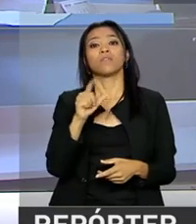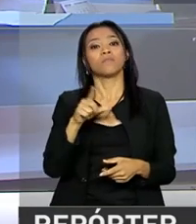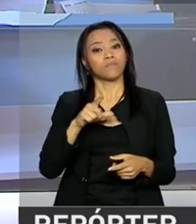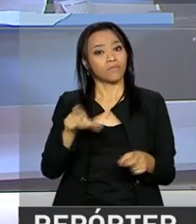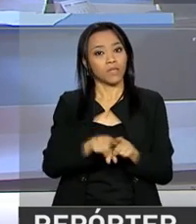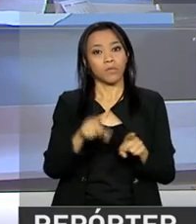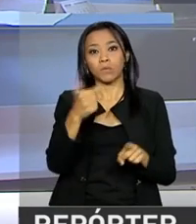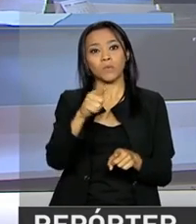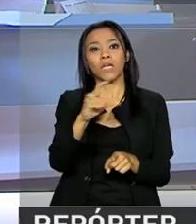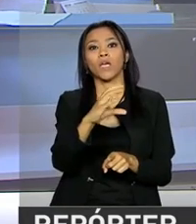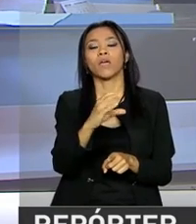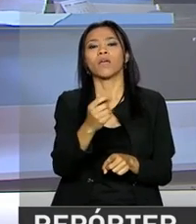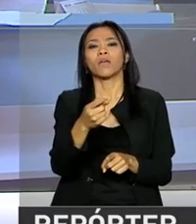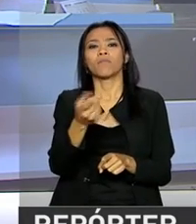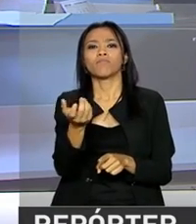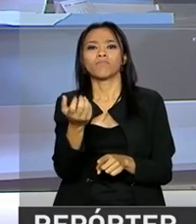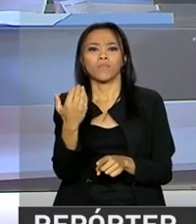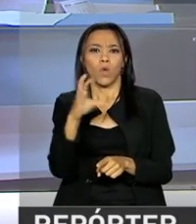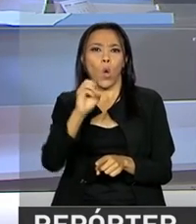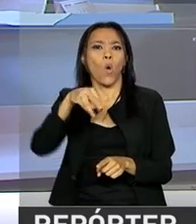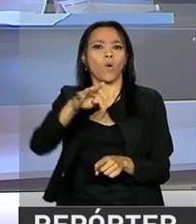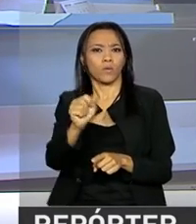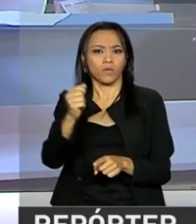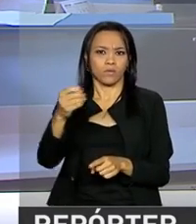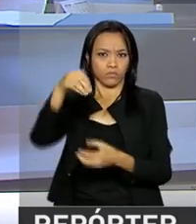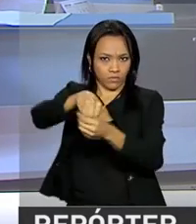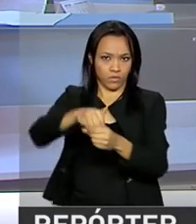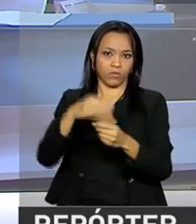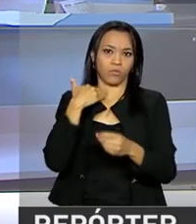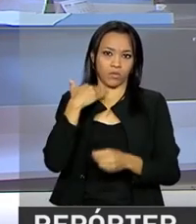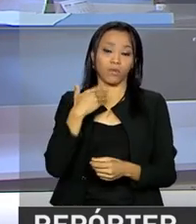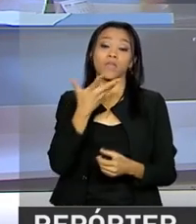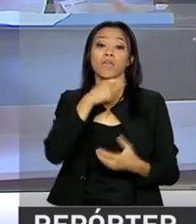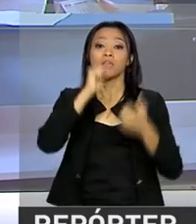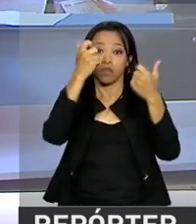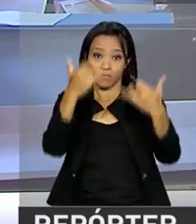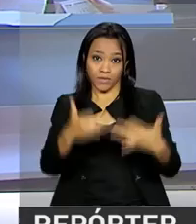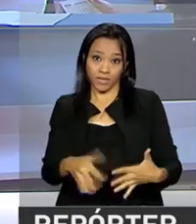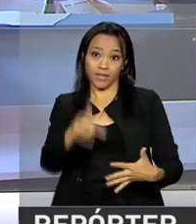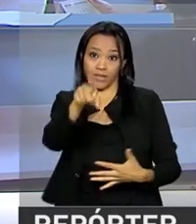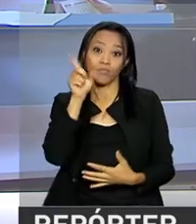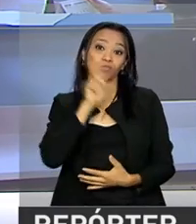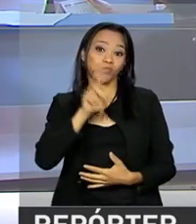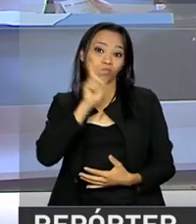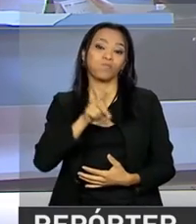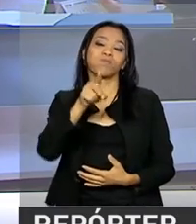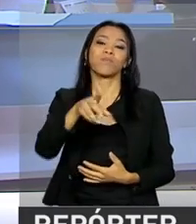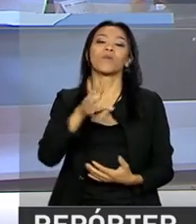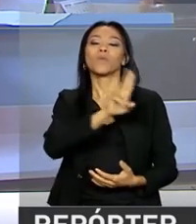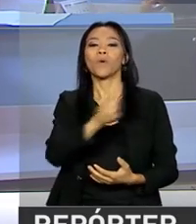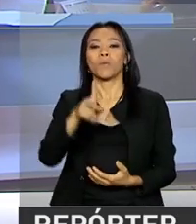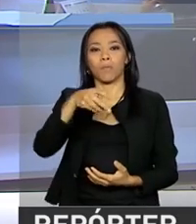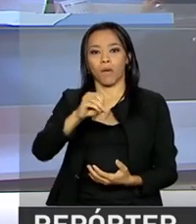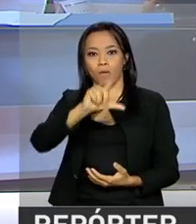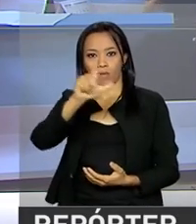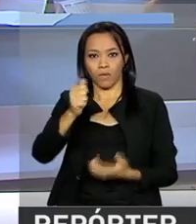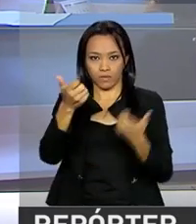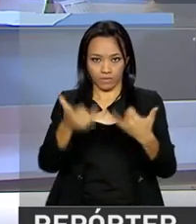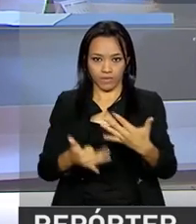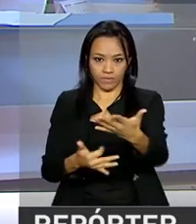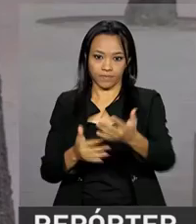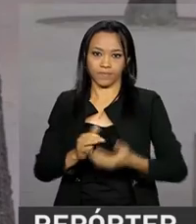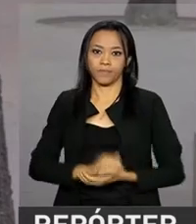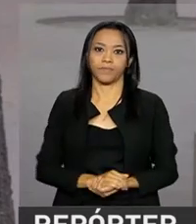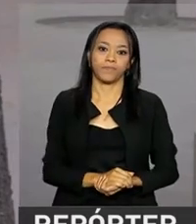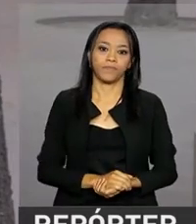do banco que explica pra gente é a nossa correspondente em washington nos estados unidos a paula de hoje